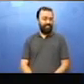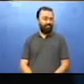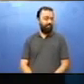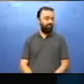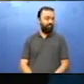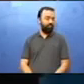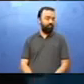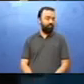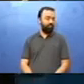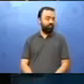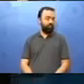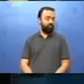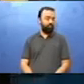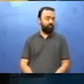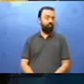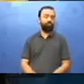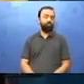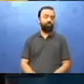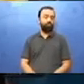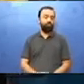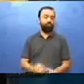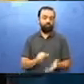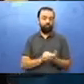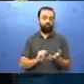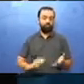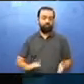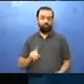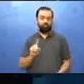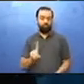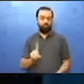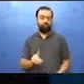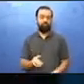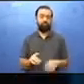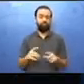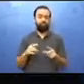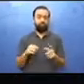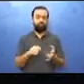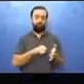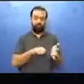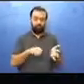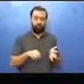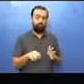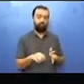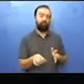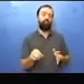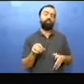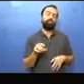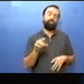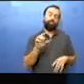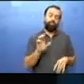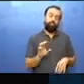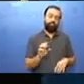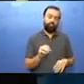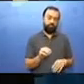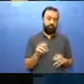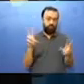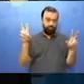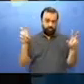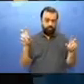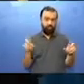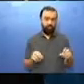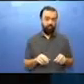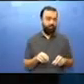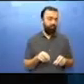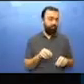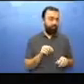a história. Vamos ver as atividades. 1. Escreva o título da história, colocando uma letra em cada quadrinho. 2.